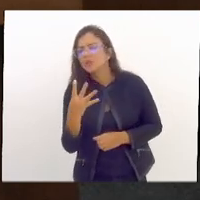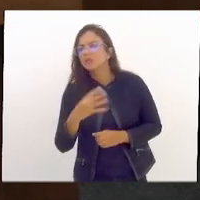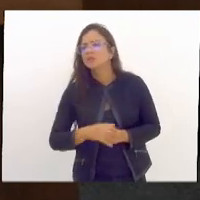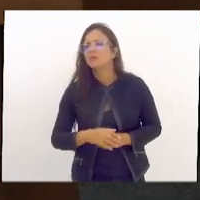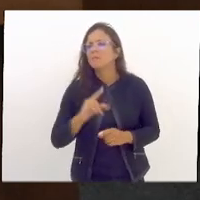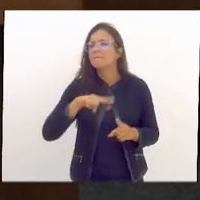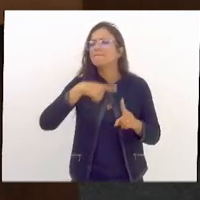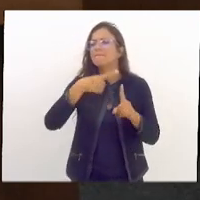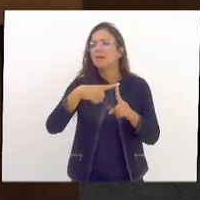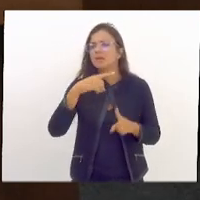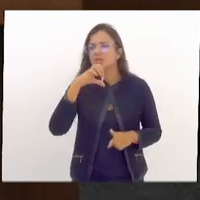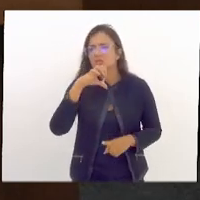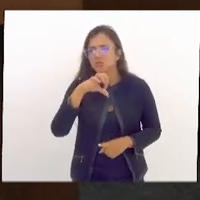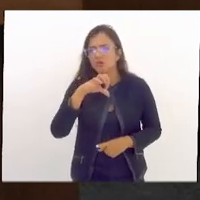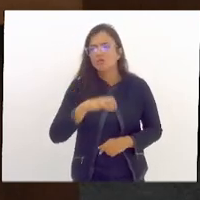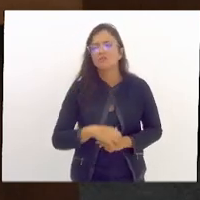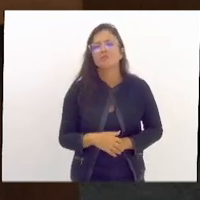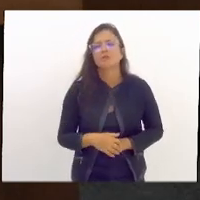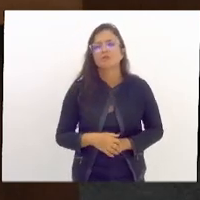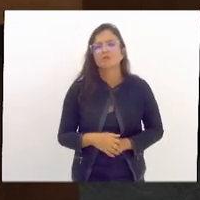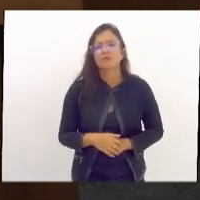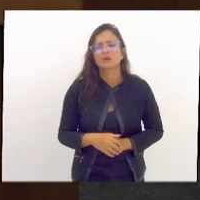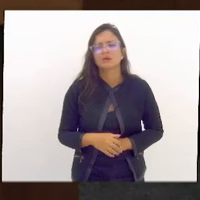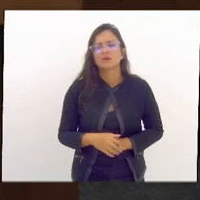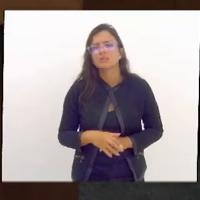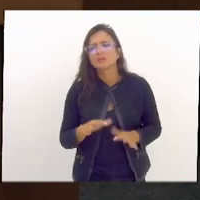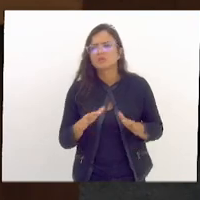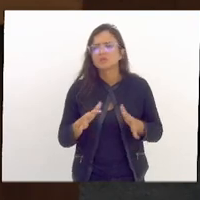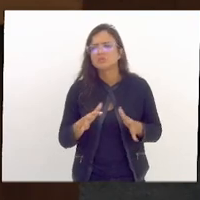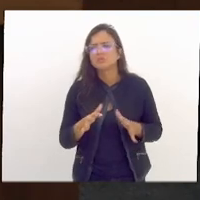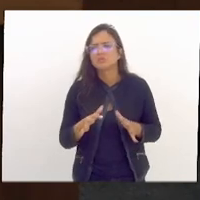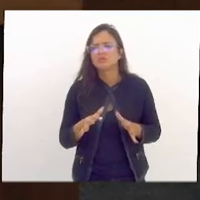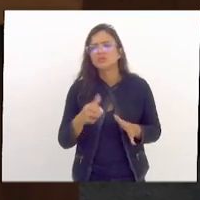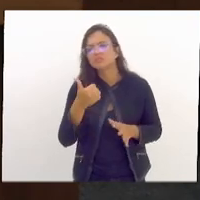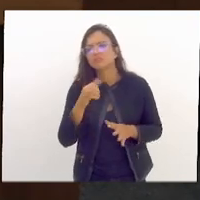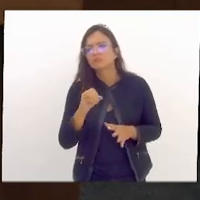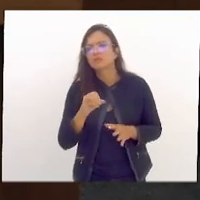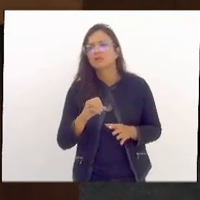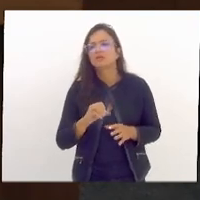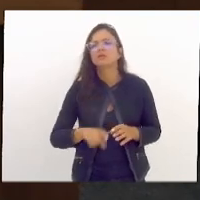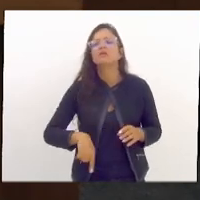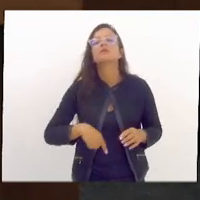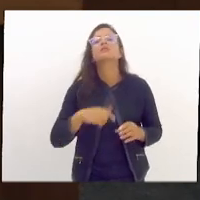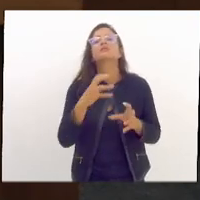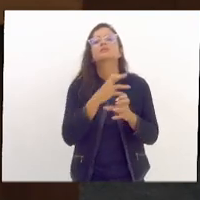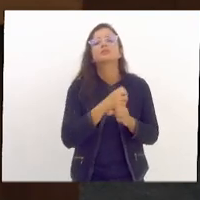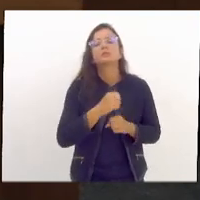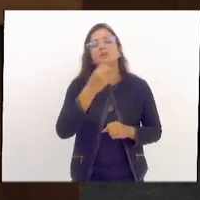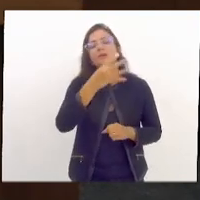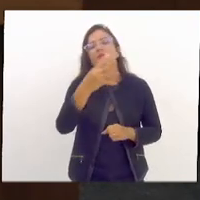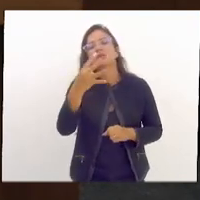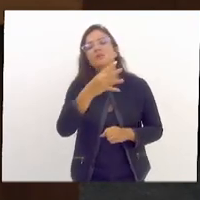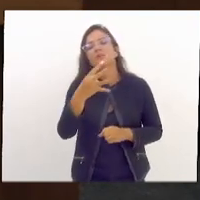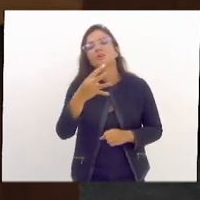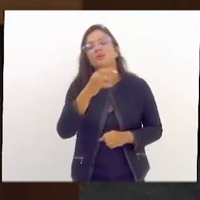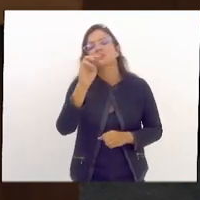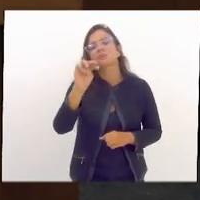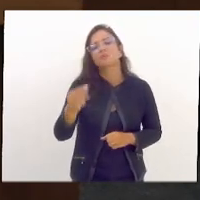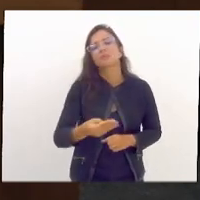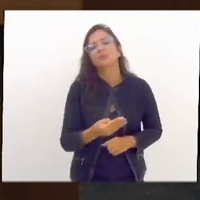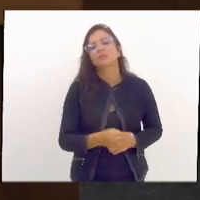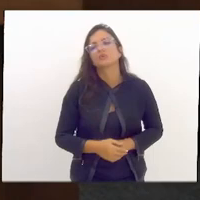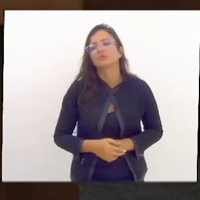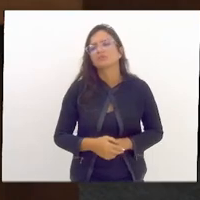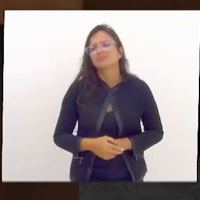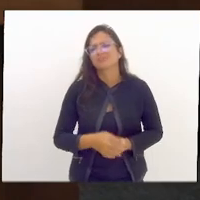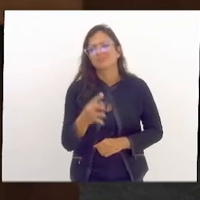mais 9 e quebradinho, aproximadamente 10, 44 milhões. 44